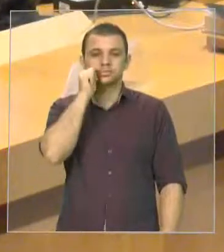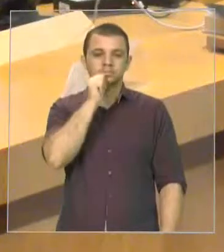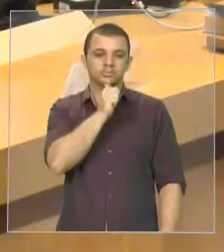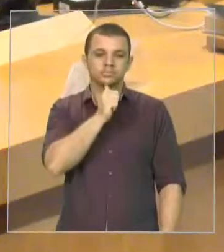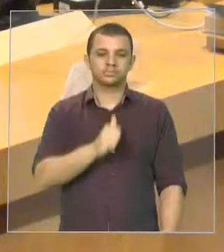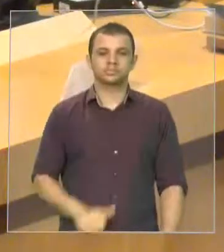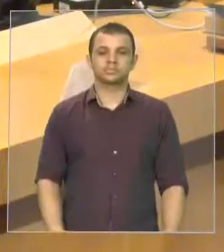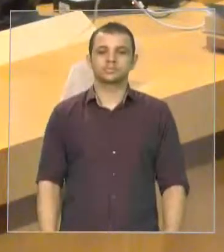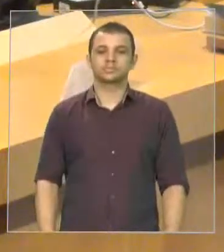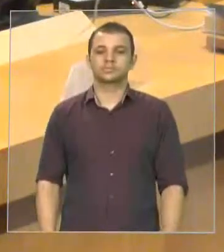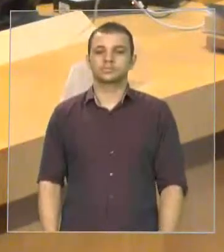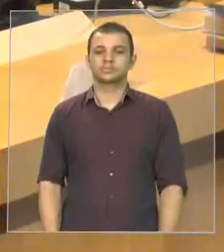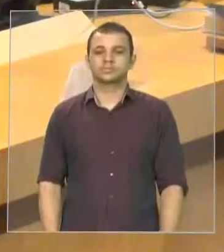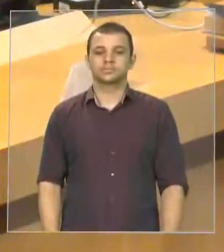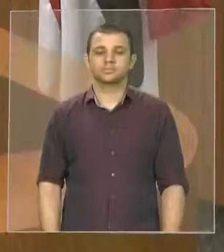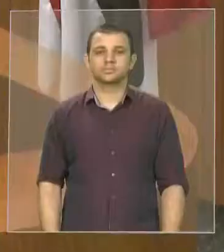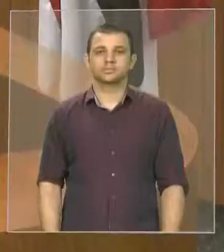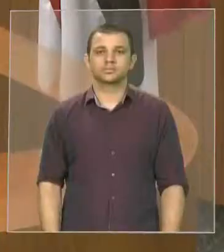Deputadas,